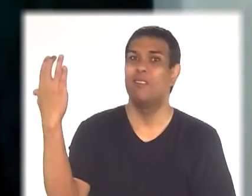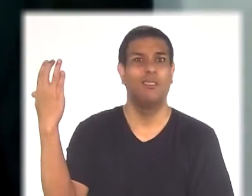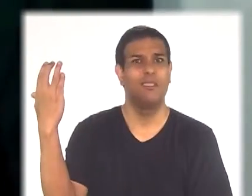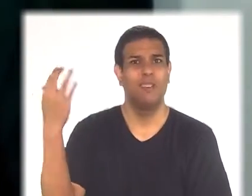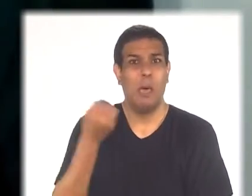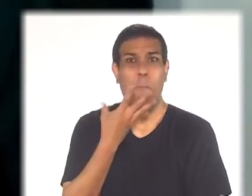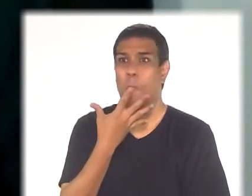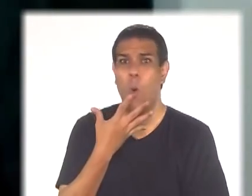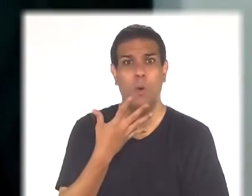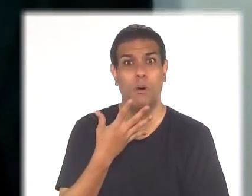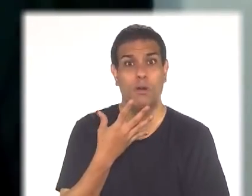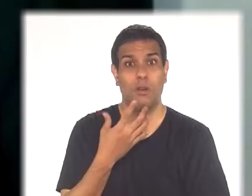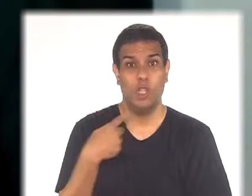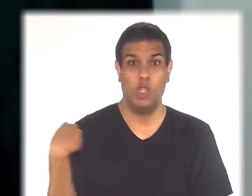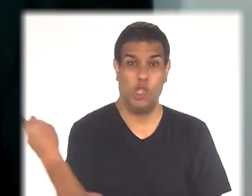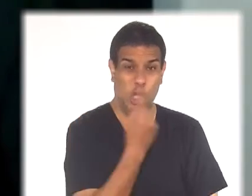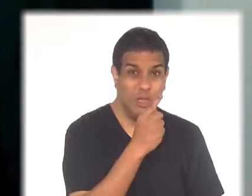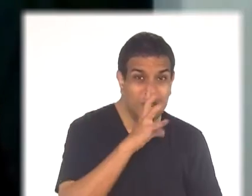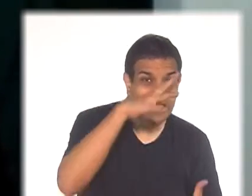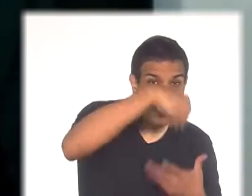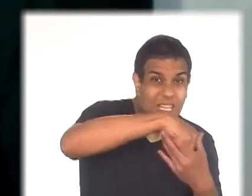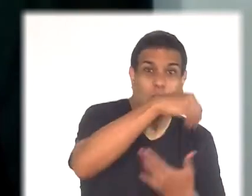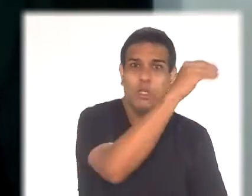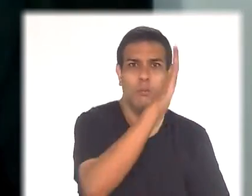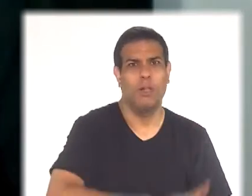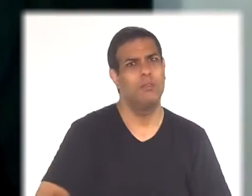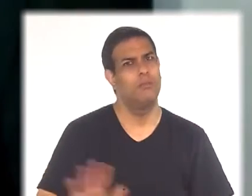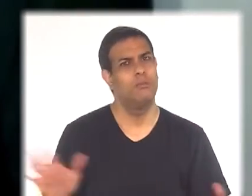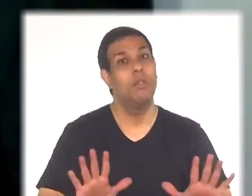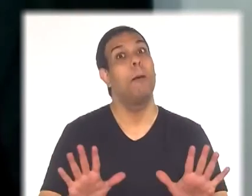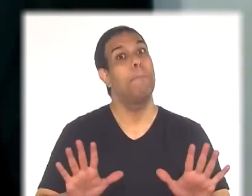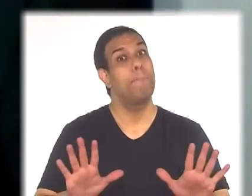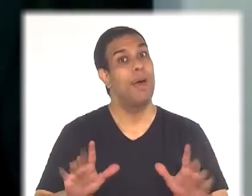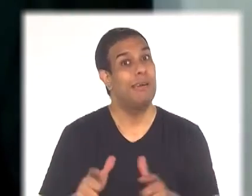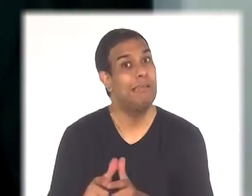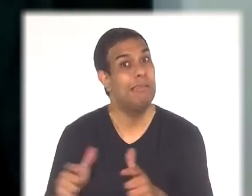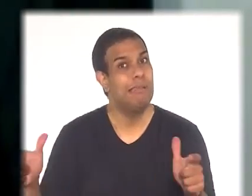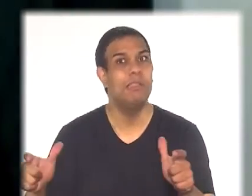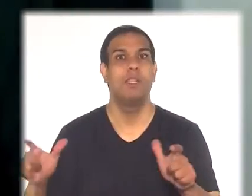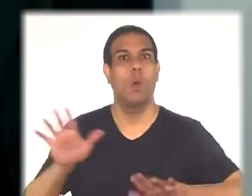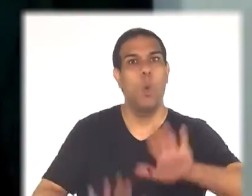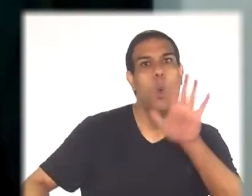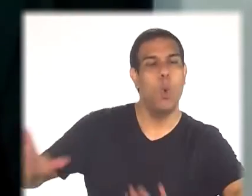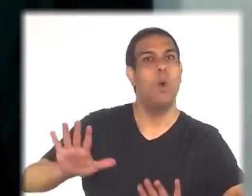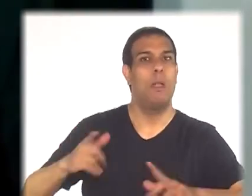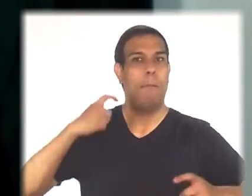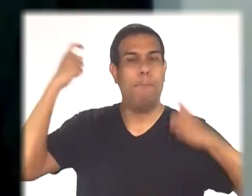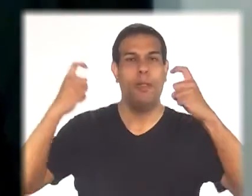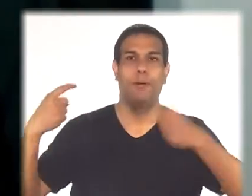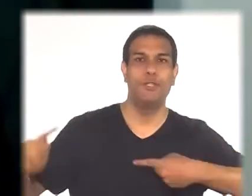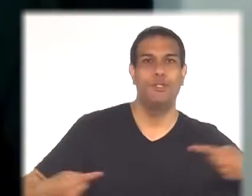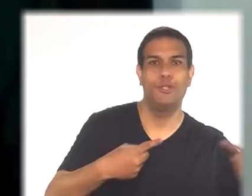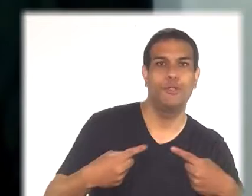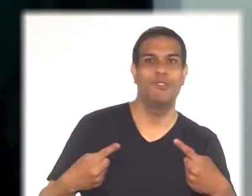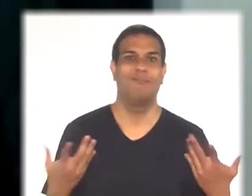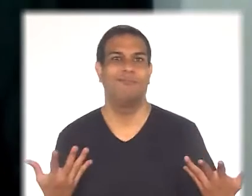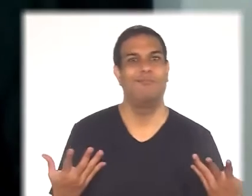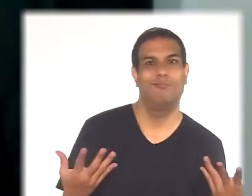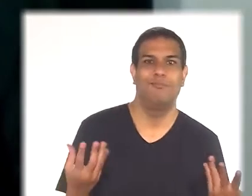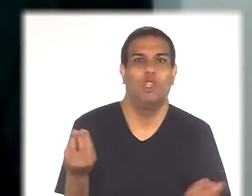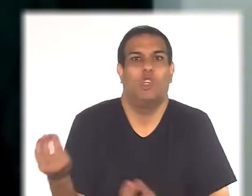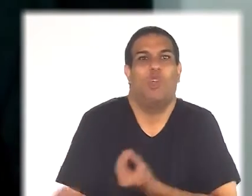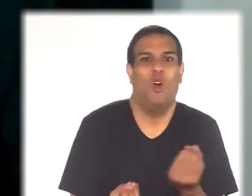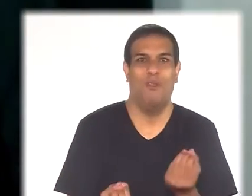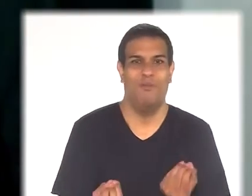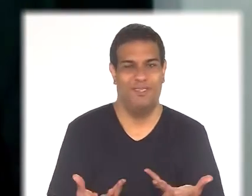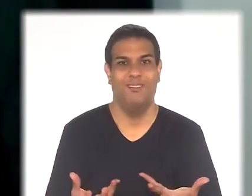científica, e esse movimento não é muito expressivo no nosso país. Mas nós não podemos deixar que se entre numa